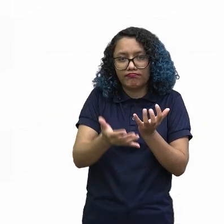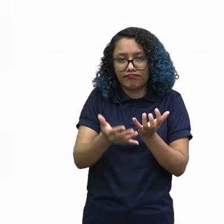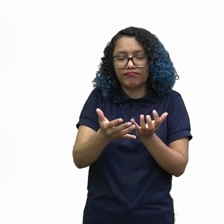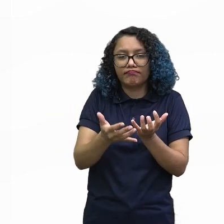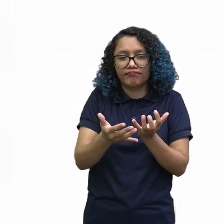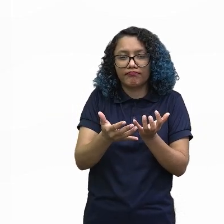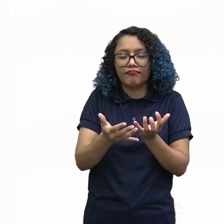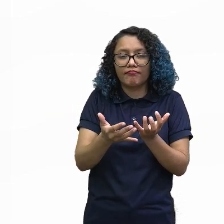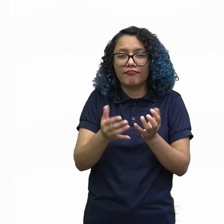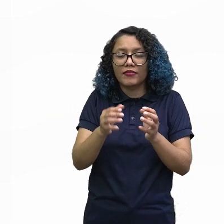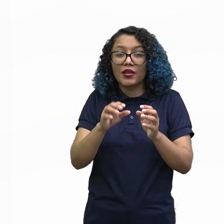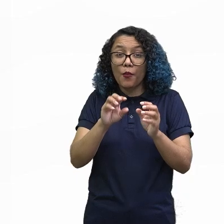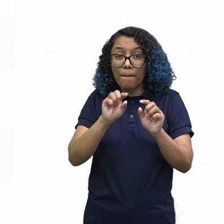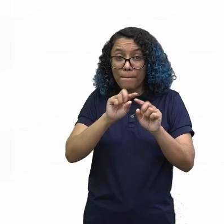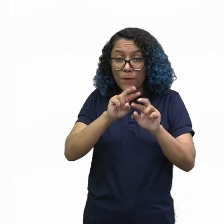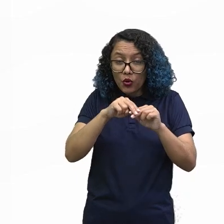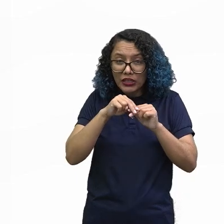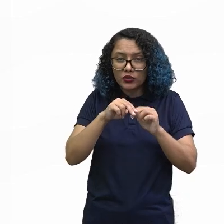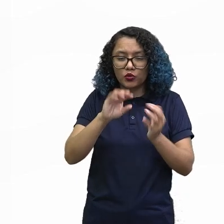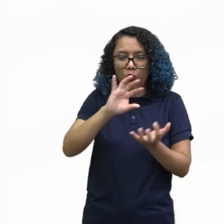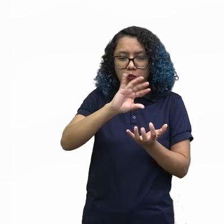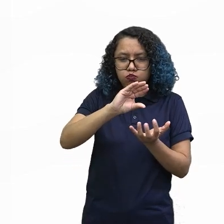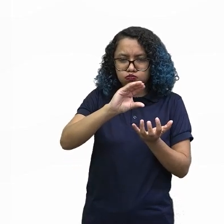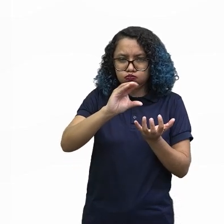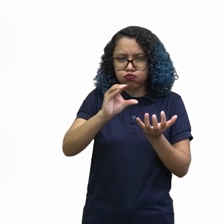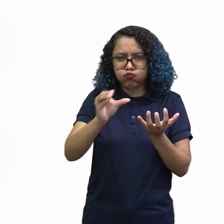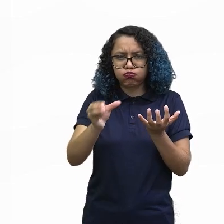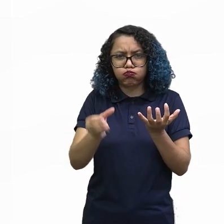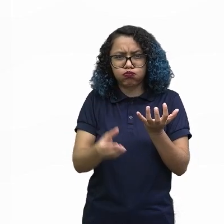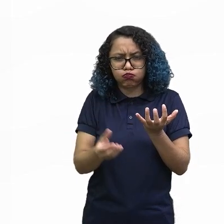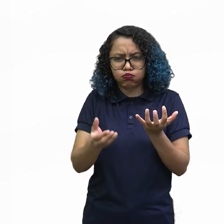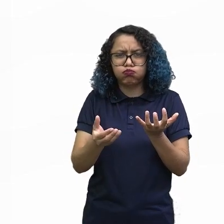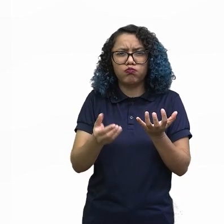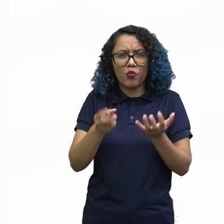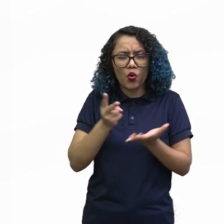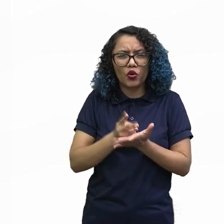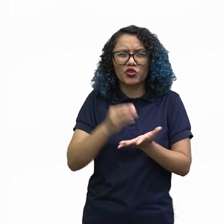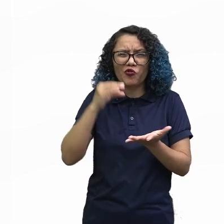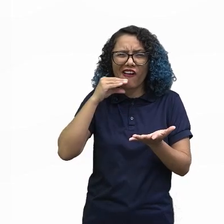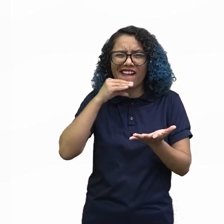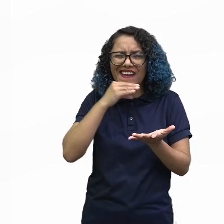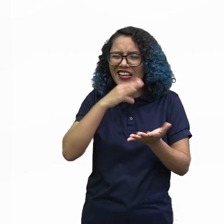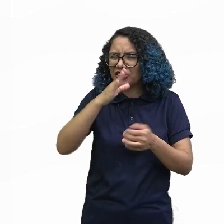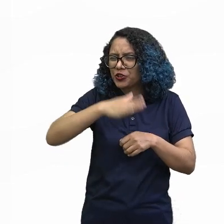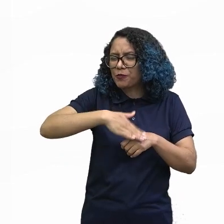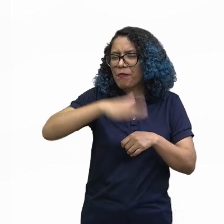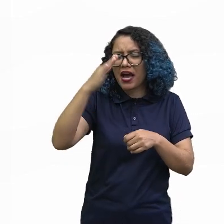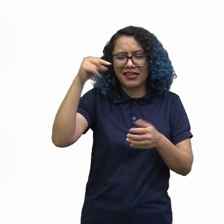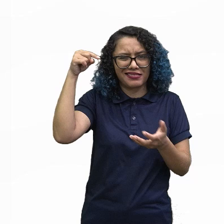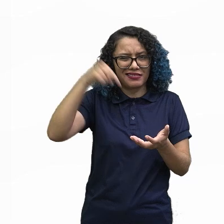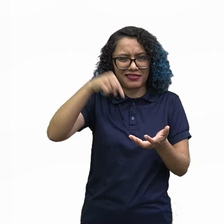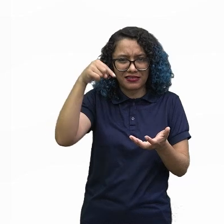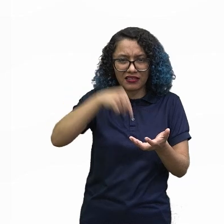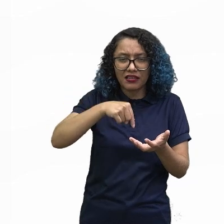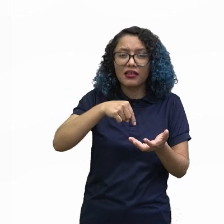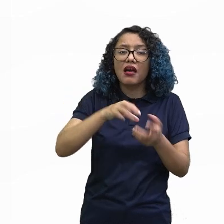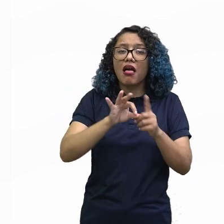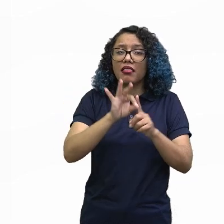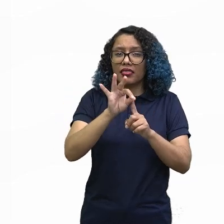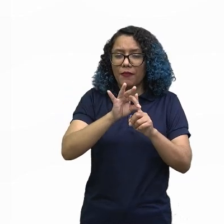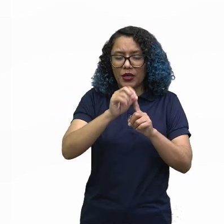vez mais espessa, retendo mais calor na Terra, aumentando a temperatura